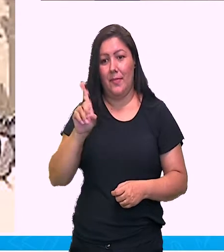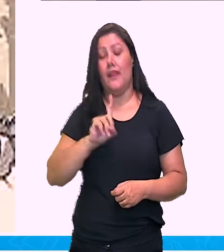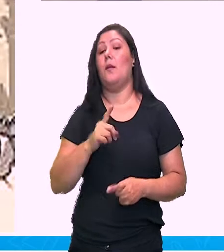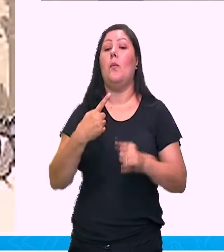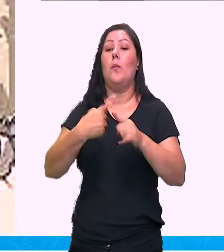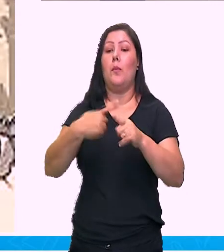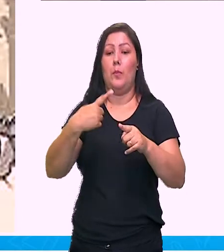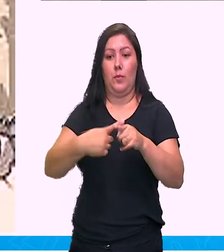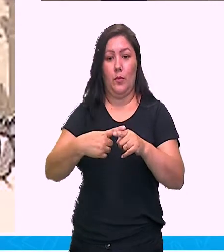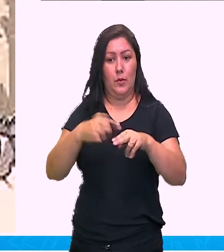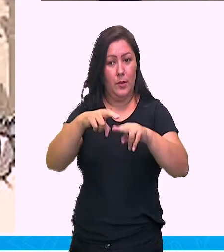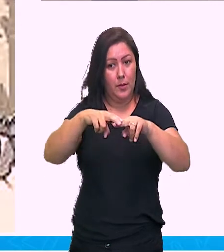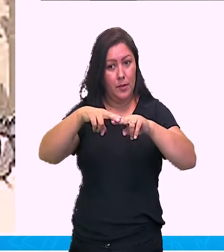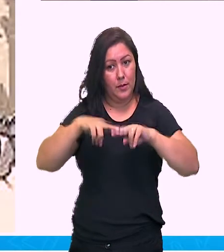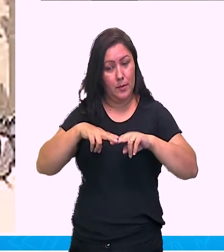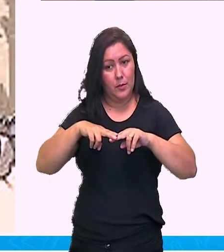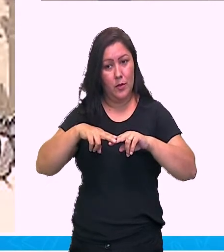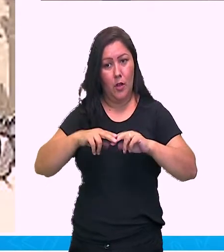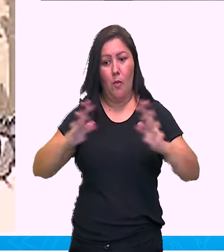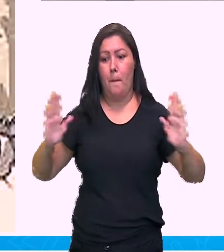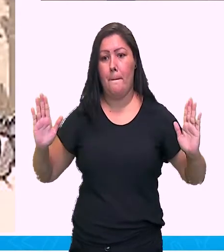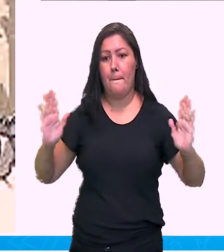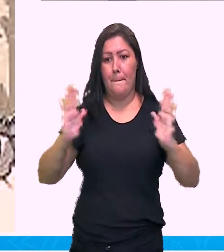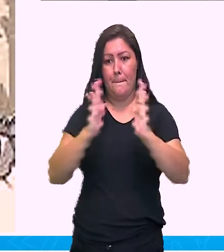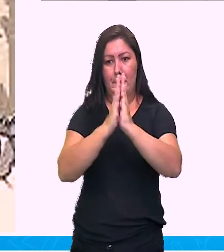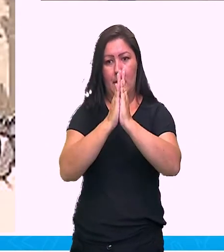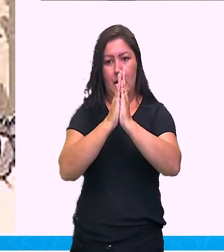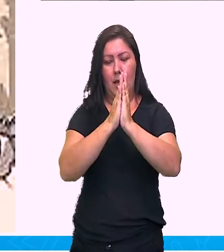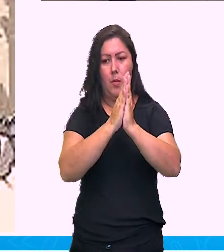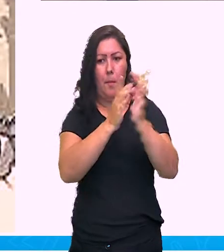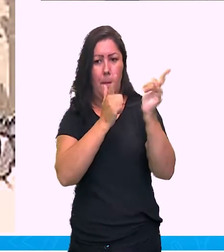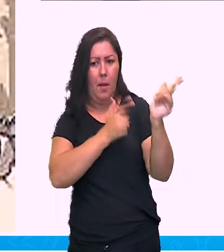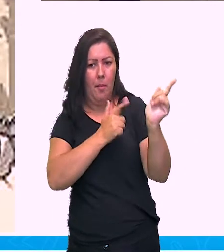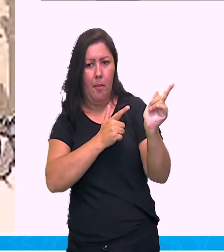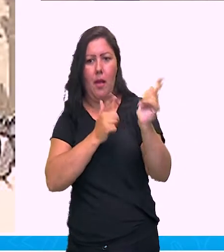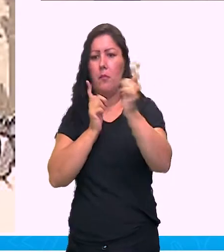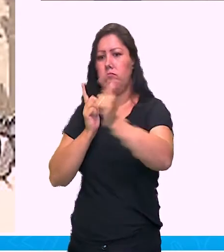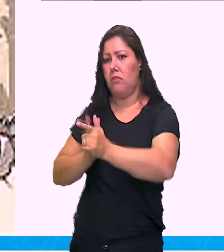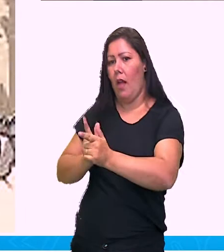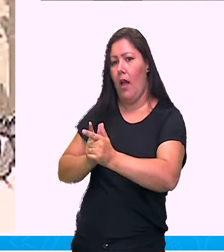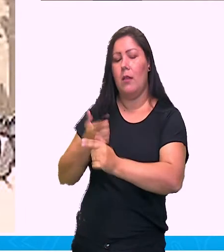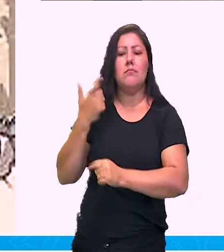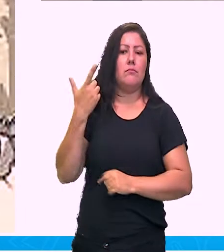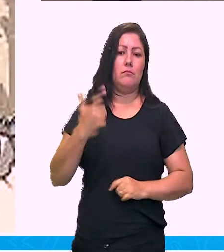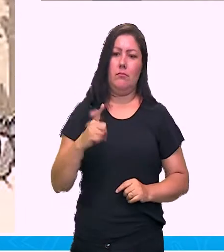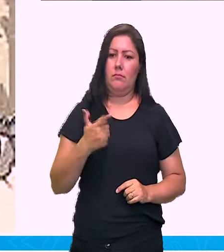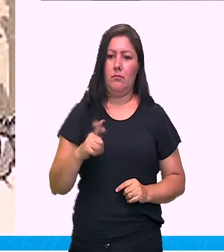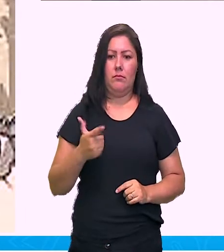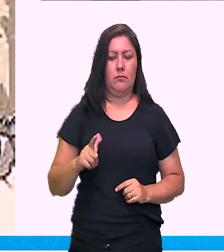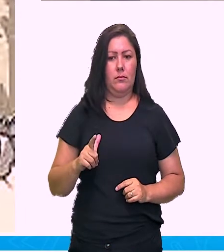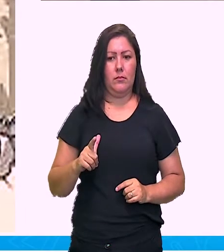conflito entre os 2 países diretamente.